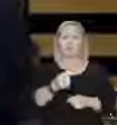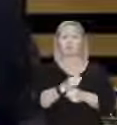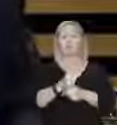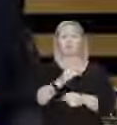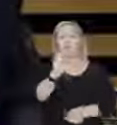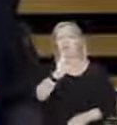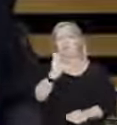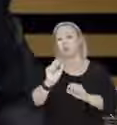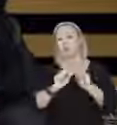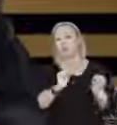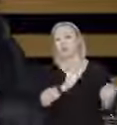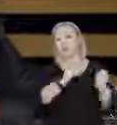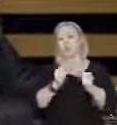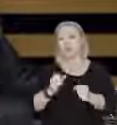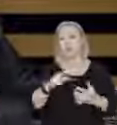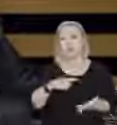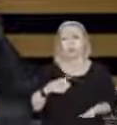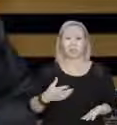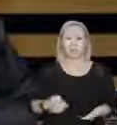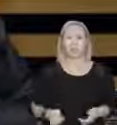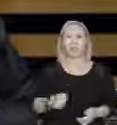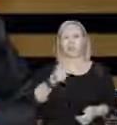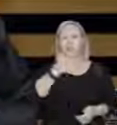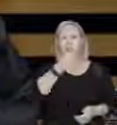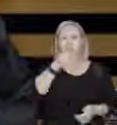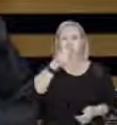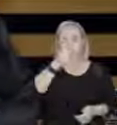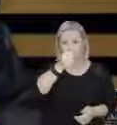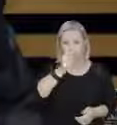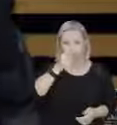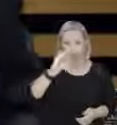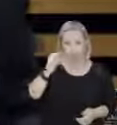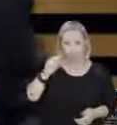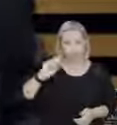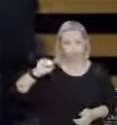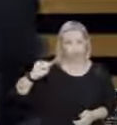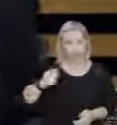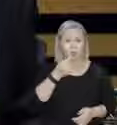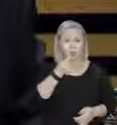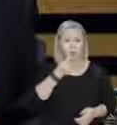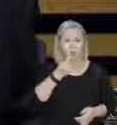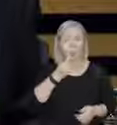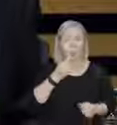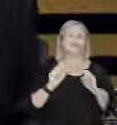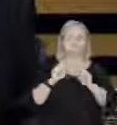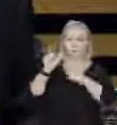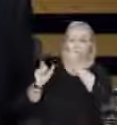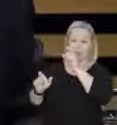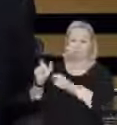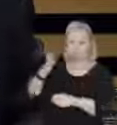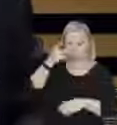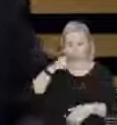quase 800 mil recursos humanos na área de TI. Enfim, há